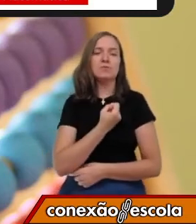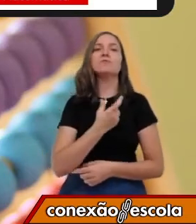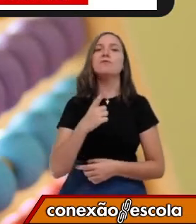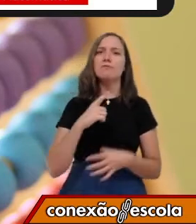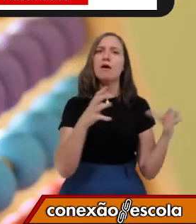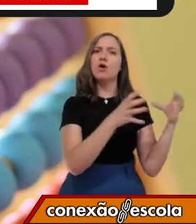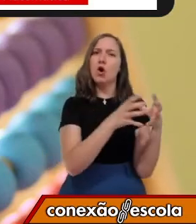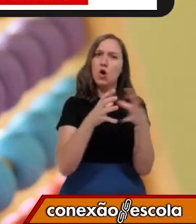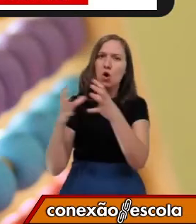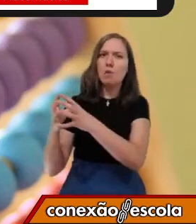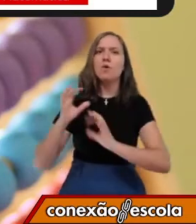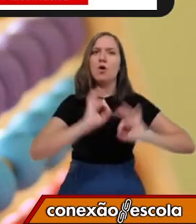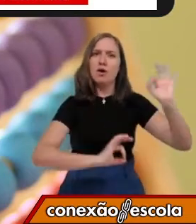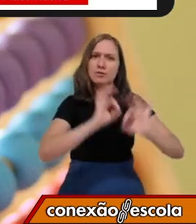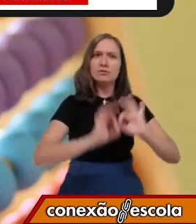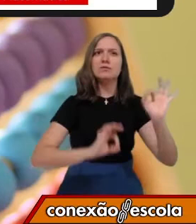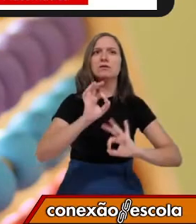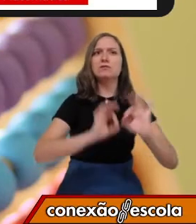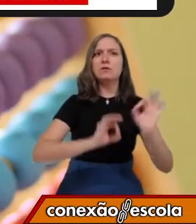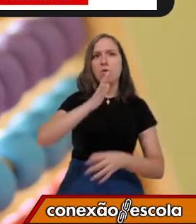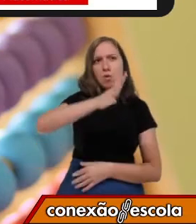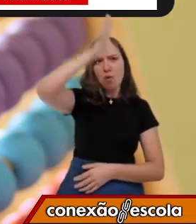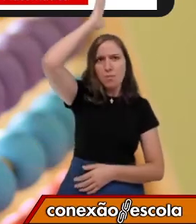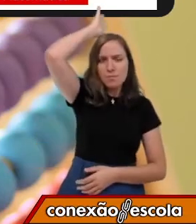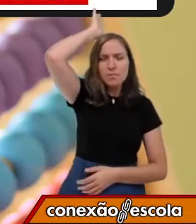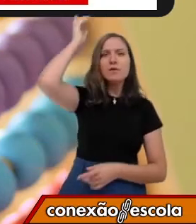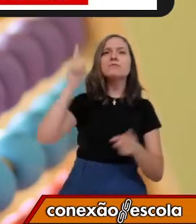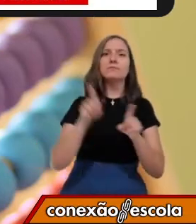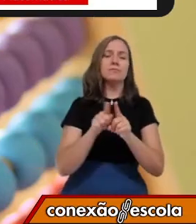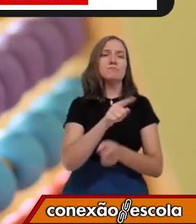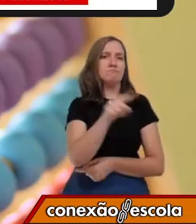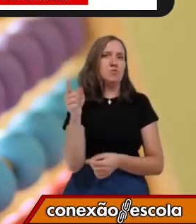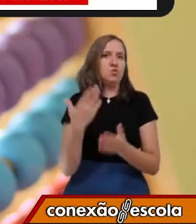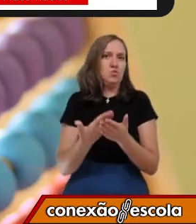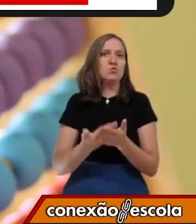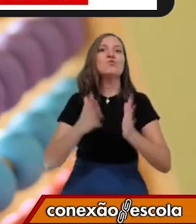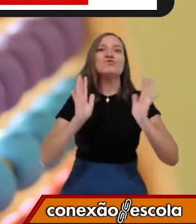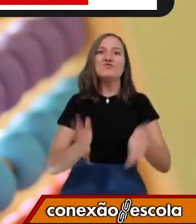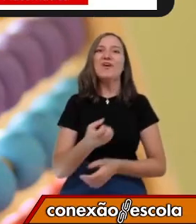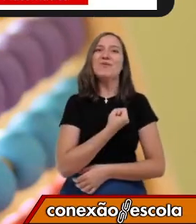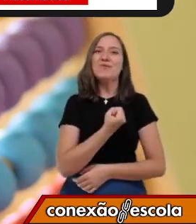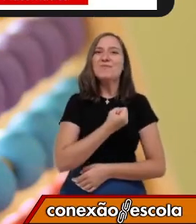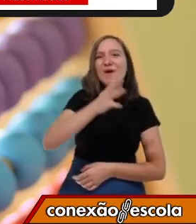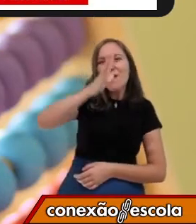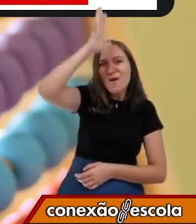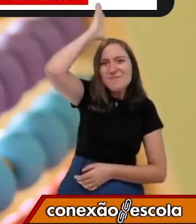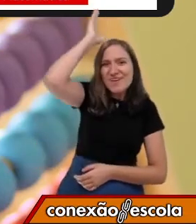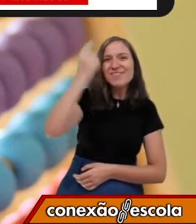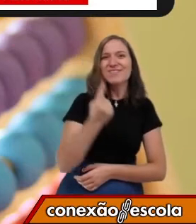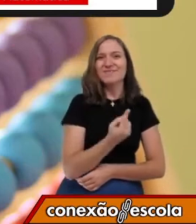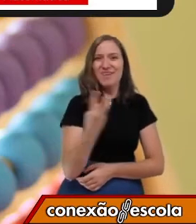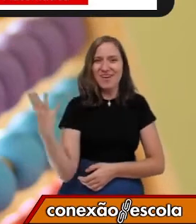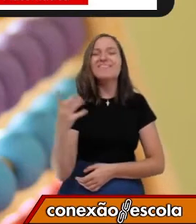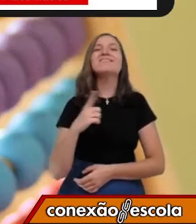organização. A civilização romana, que eu tenho certeza que você já estudou sobre os algarismos romanos, também teve a sua